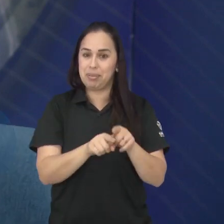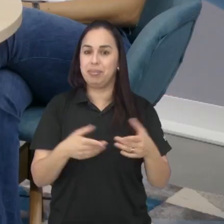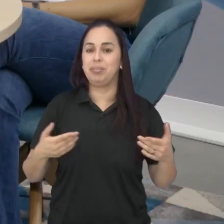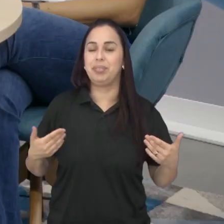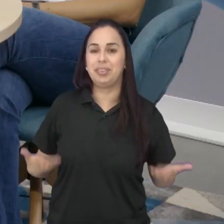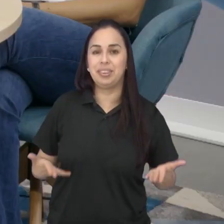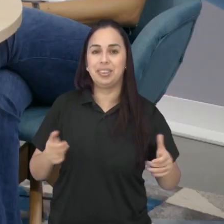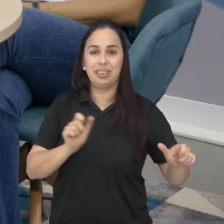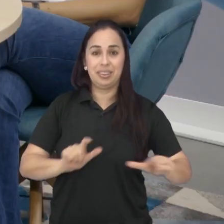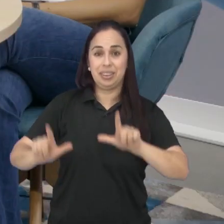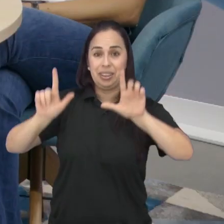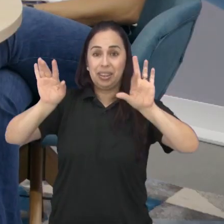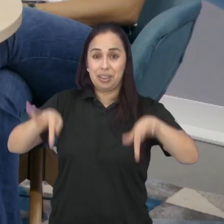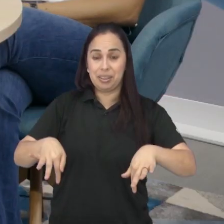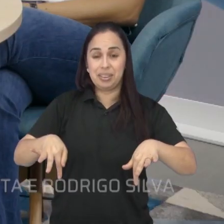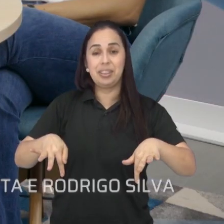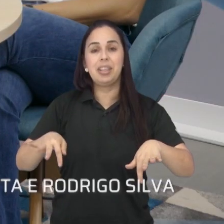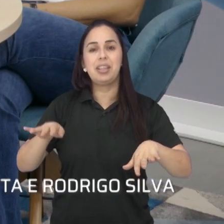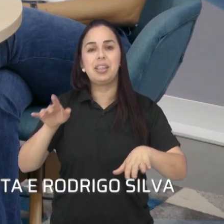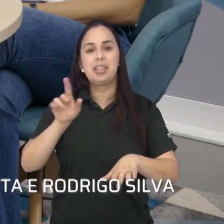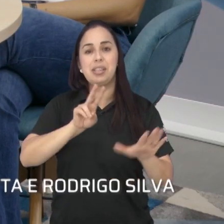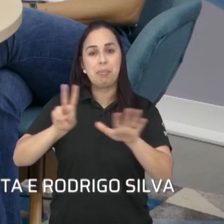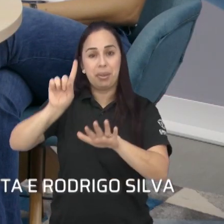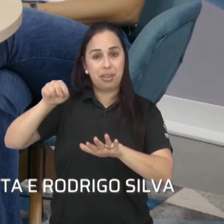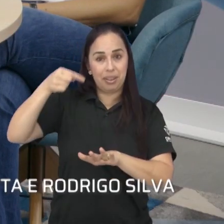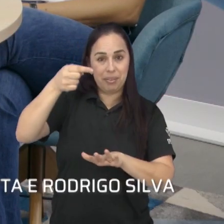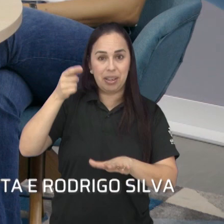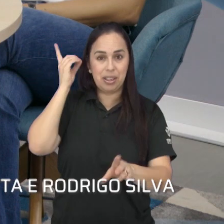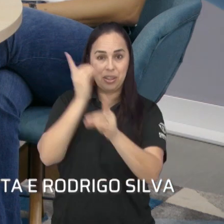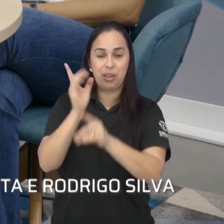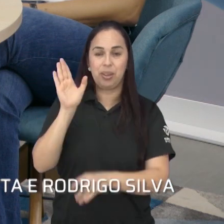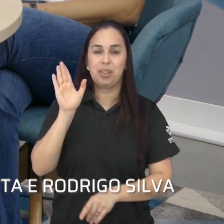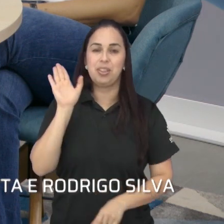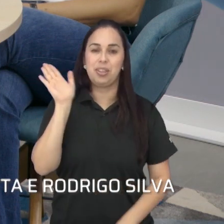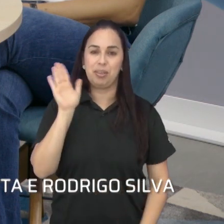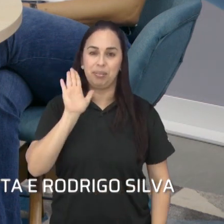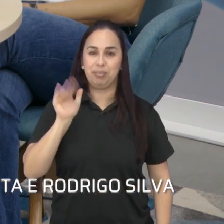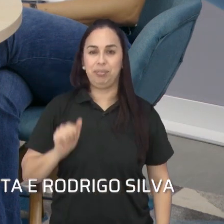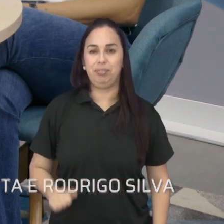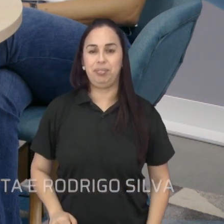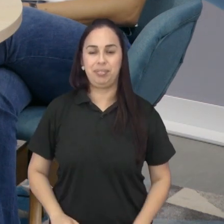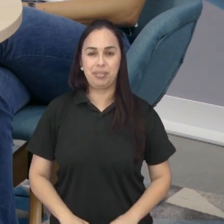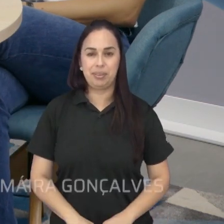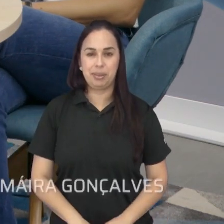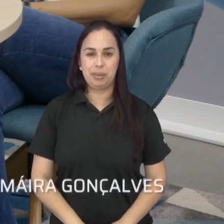É isso, o Diálogos da Cidade fica por aqui. A gente se vê na próxima semana. Tchau, tchau!